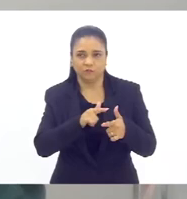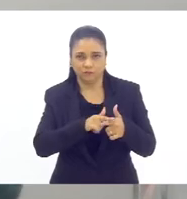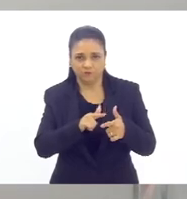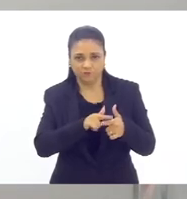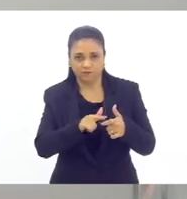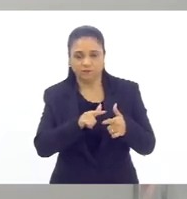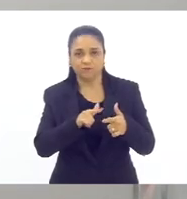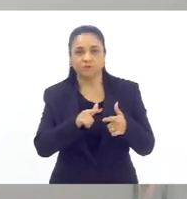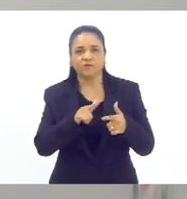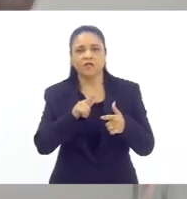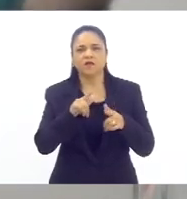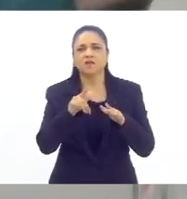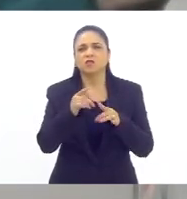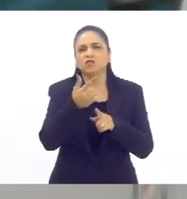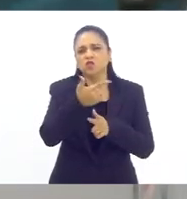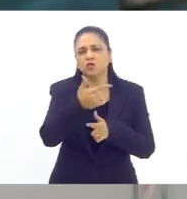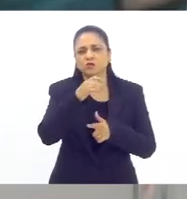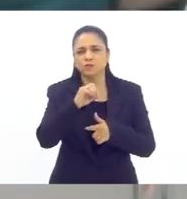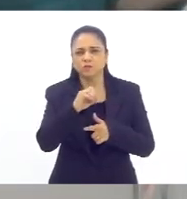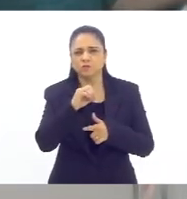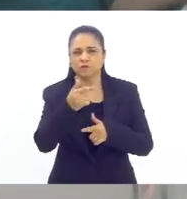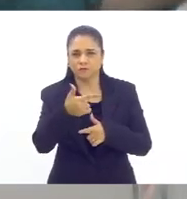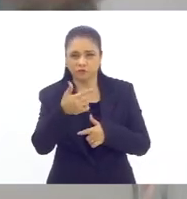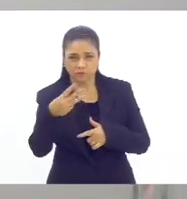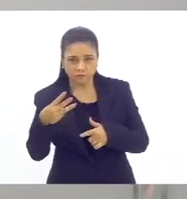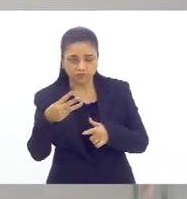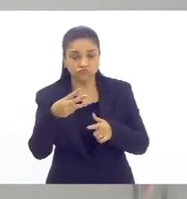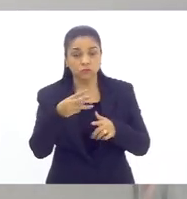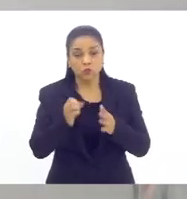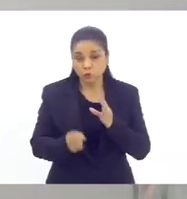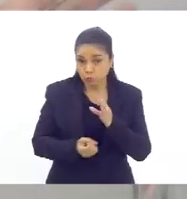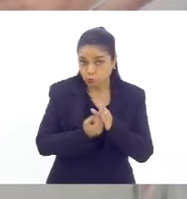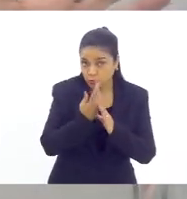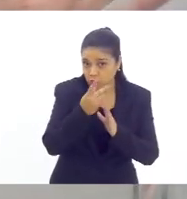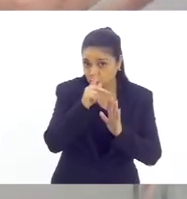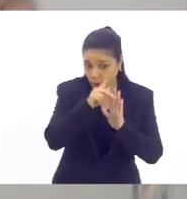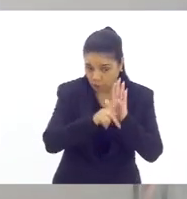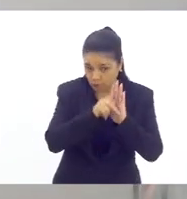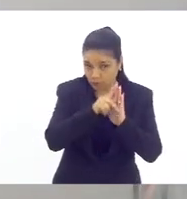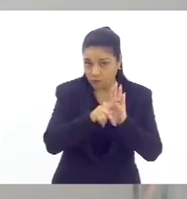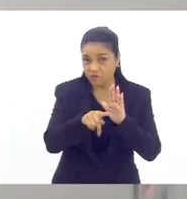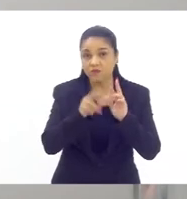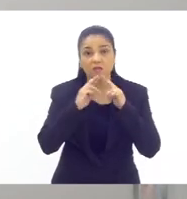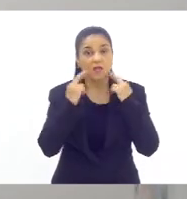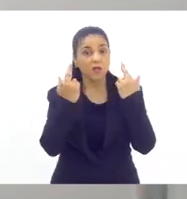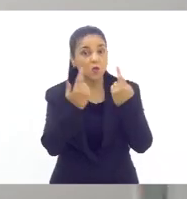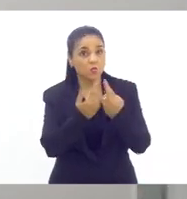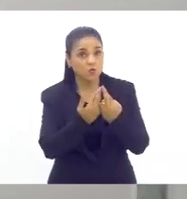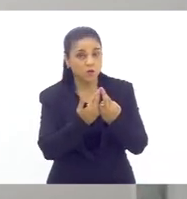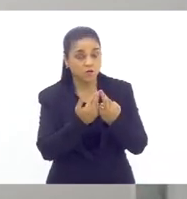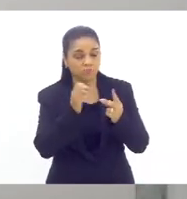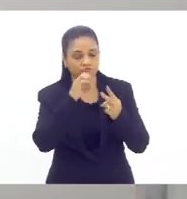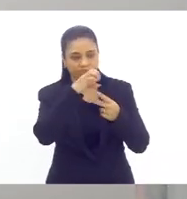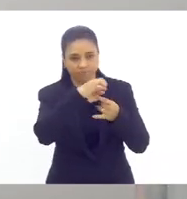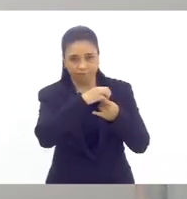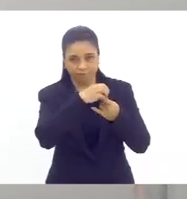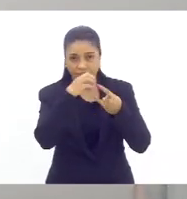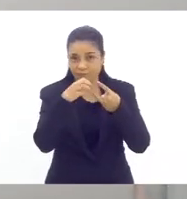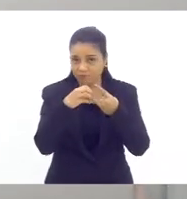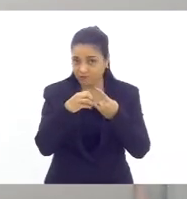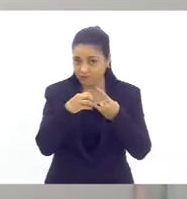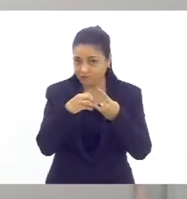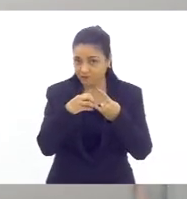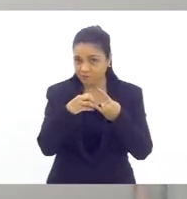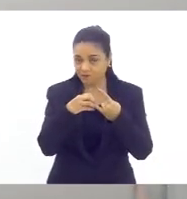2023 surgiu também de uma reunião de trabalho na Fiocruz mas essa quente ainda tá